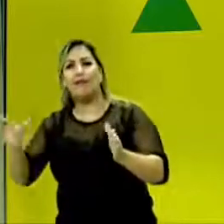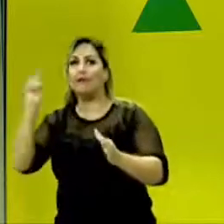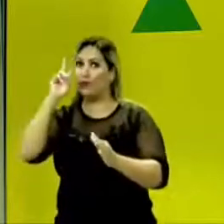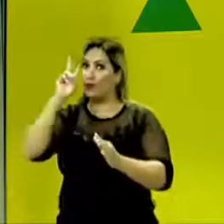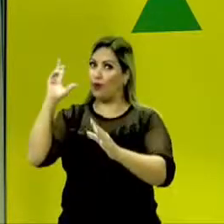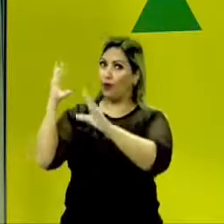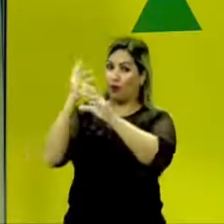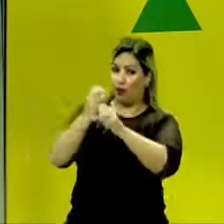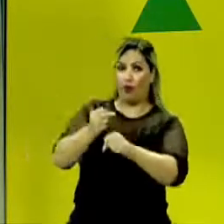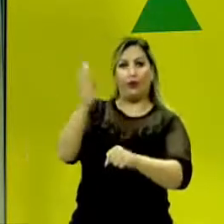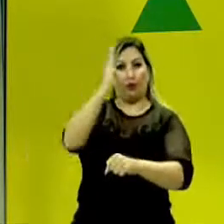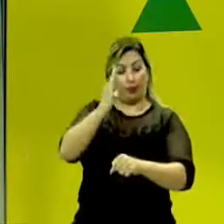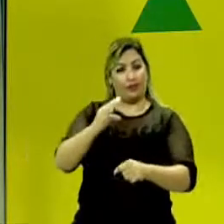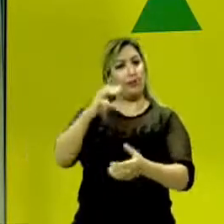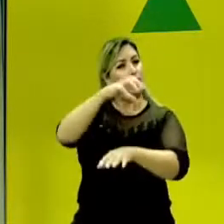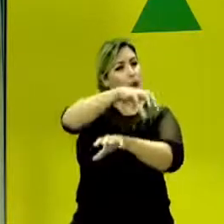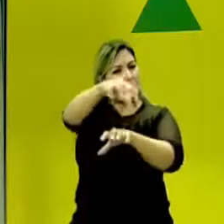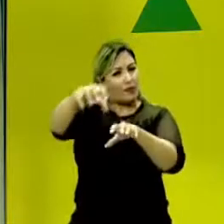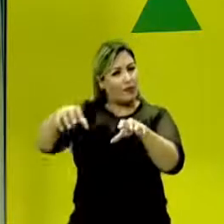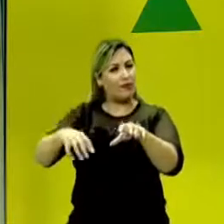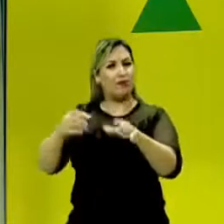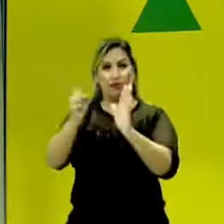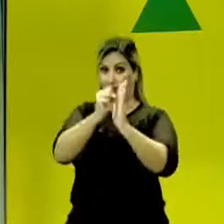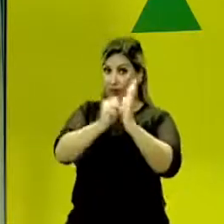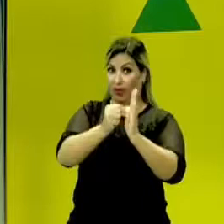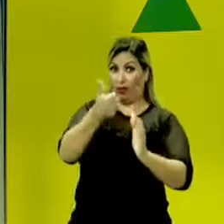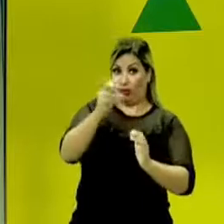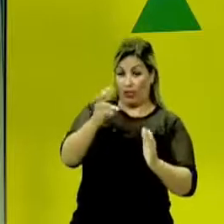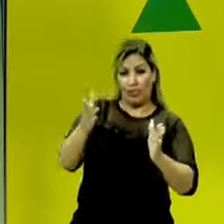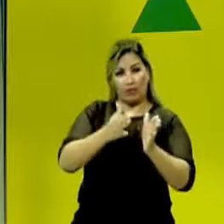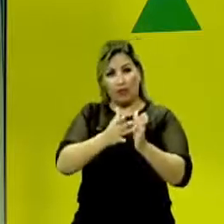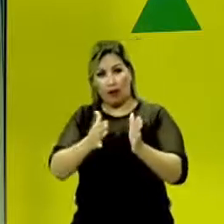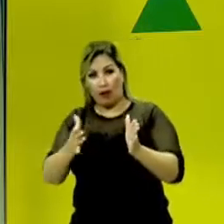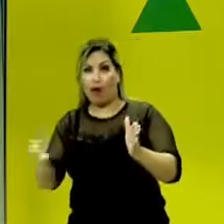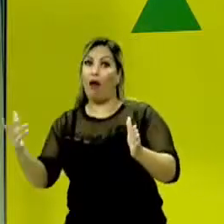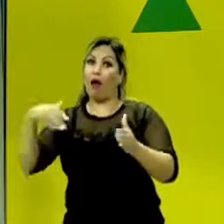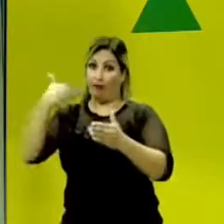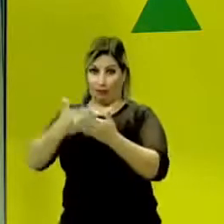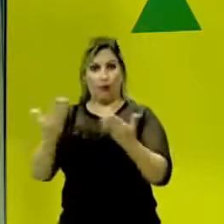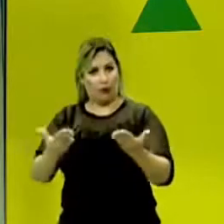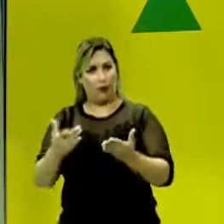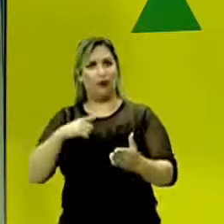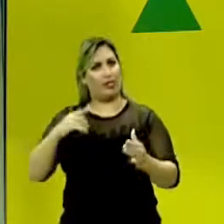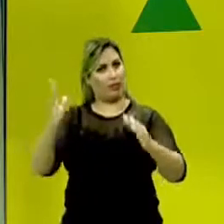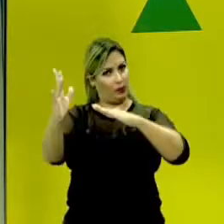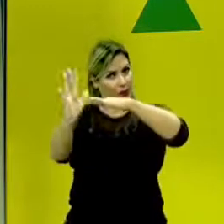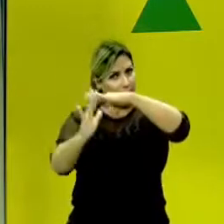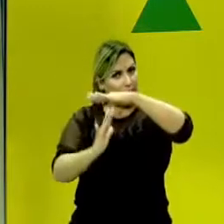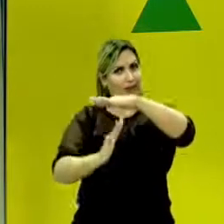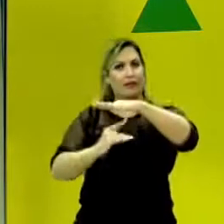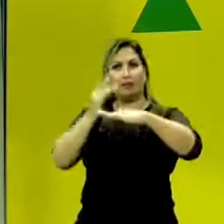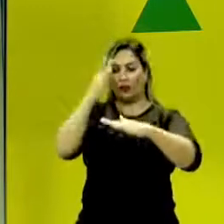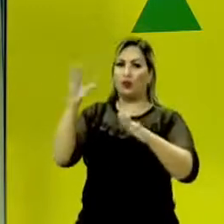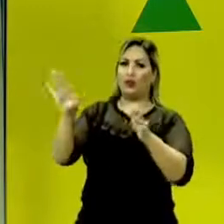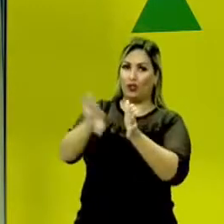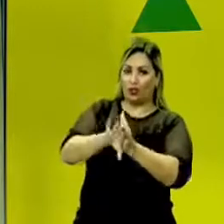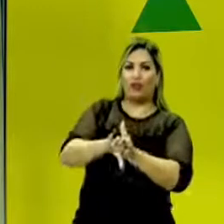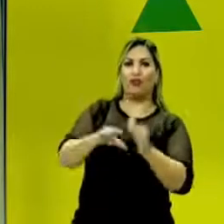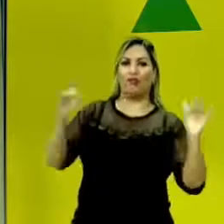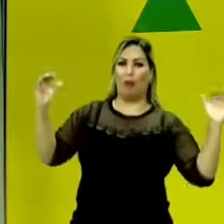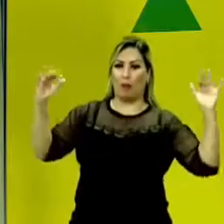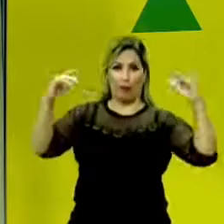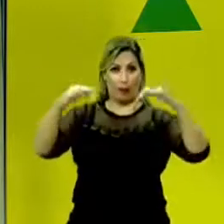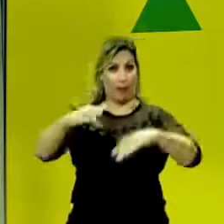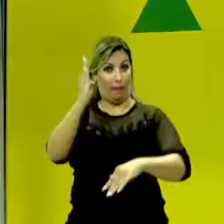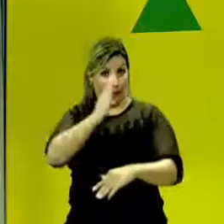desde a sua colonização do século XV para cá, nós temos sempre imigrantes, né? Ou seja, pessoas chegando para o